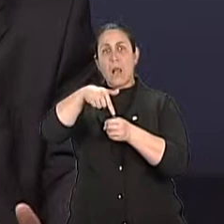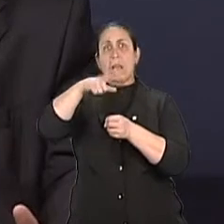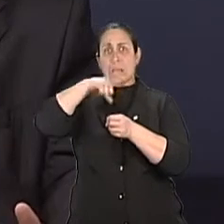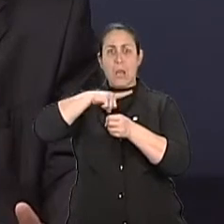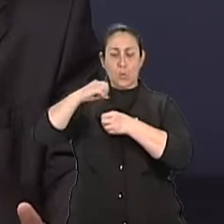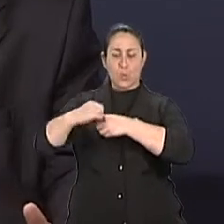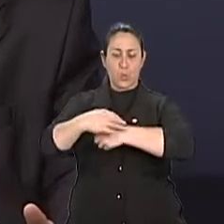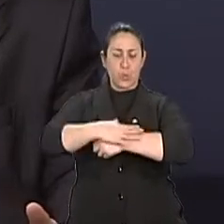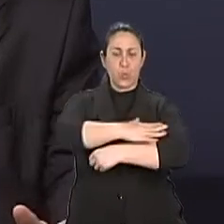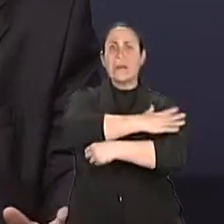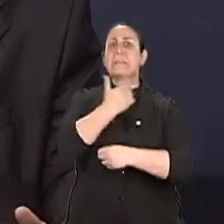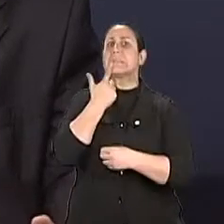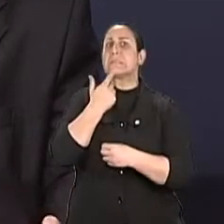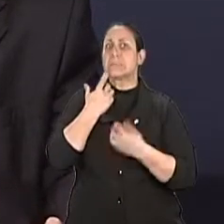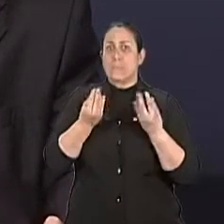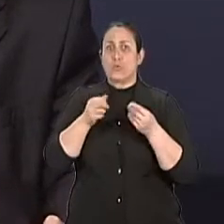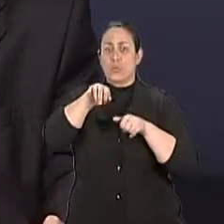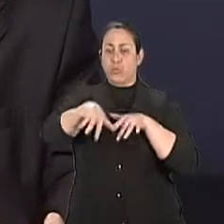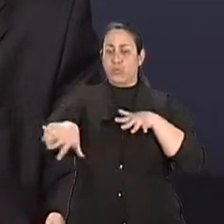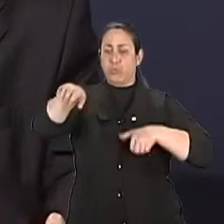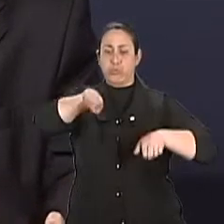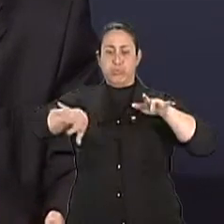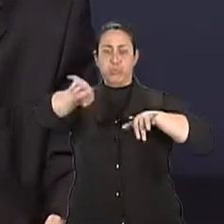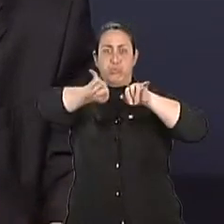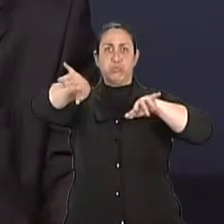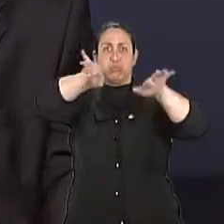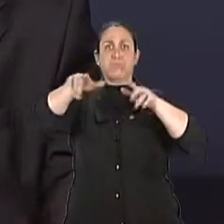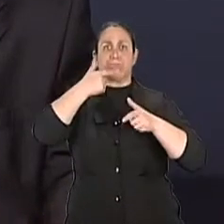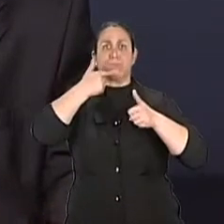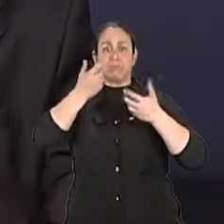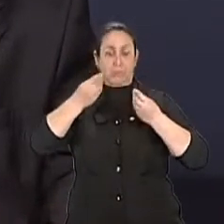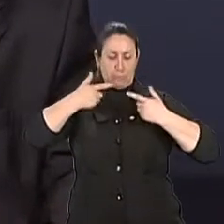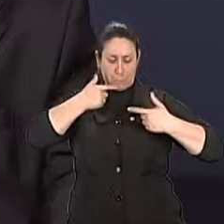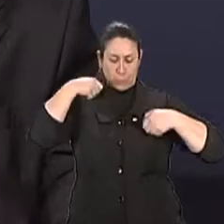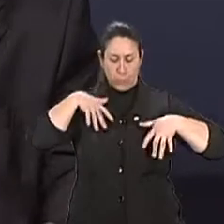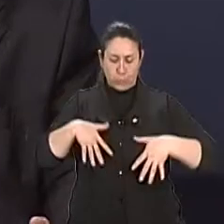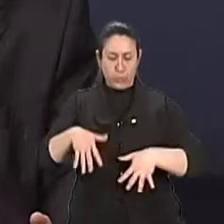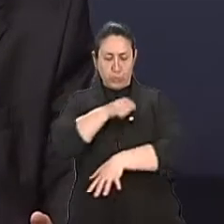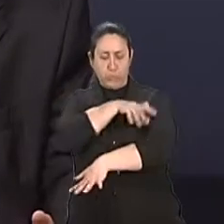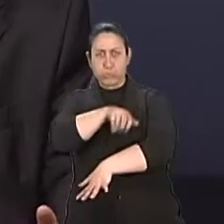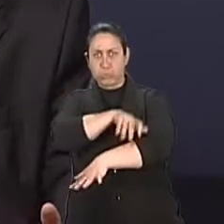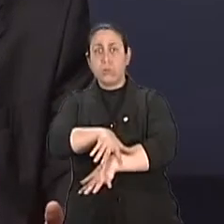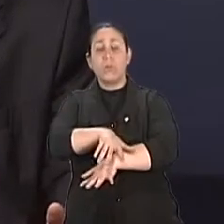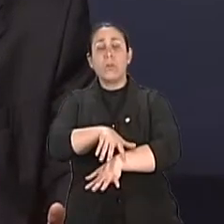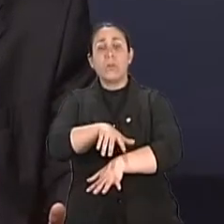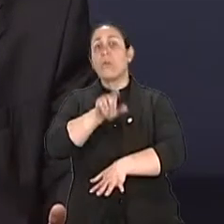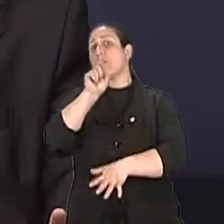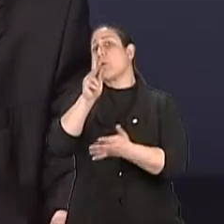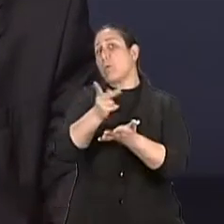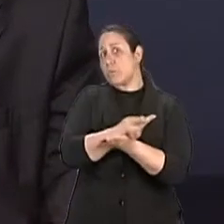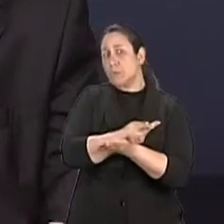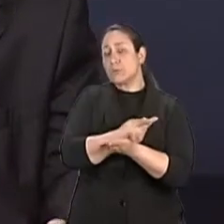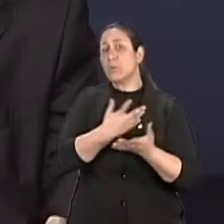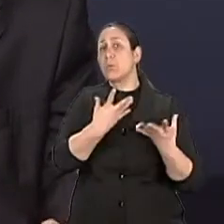circula muito sangue. E essa arquitetura é perdida ao longo dos anos, naturalmente, todos os indivíduos vão ter